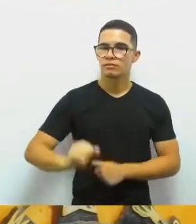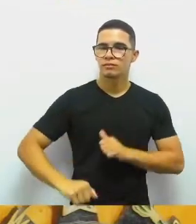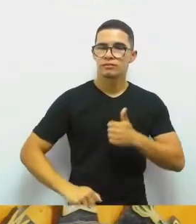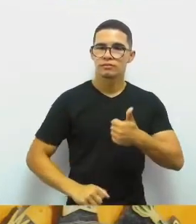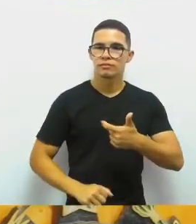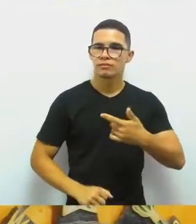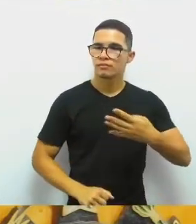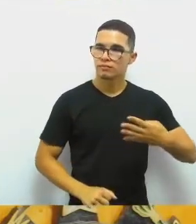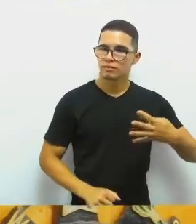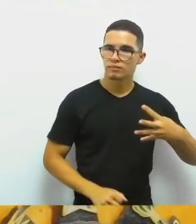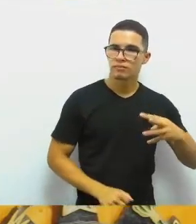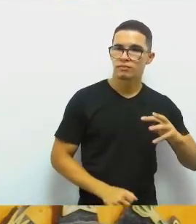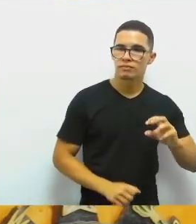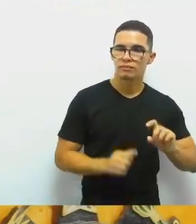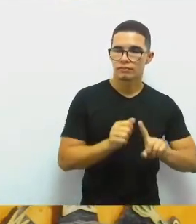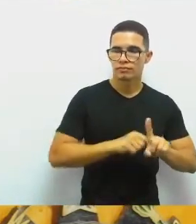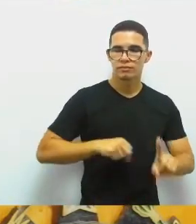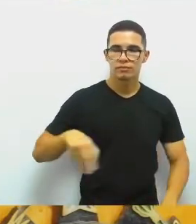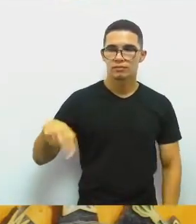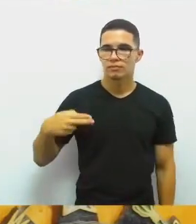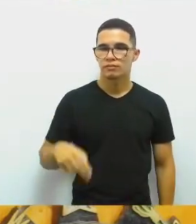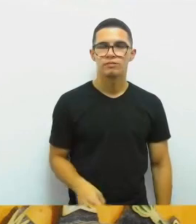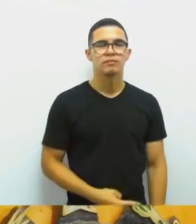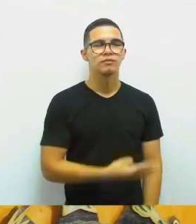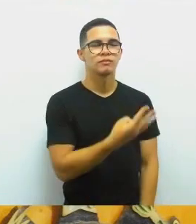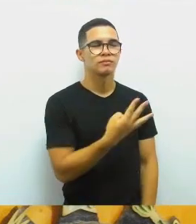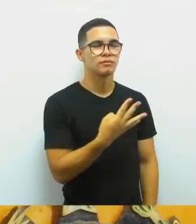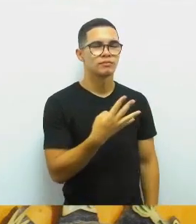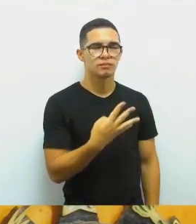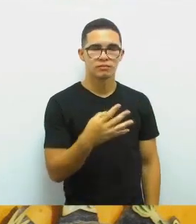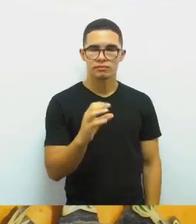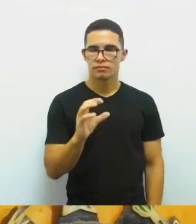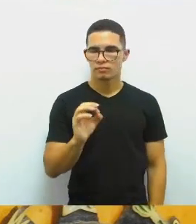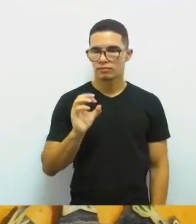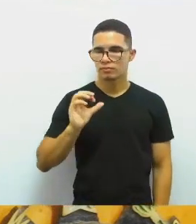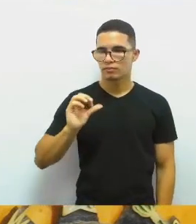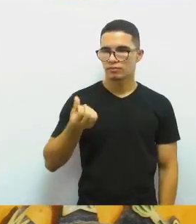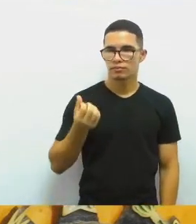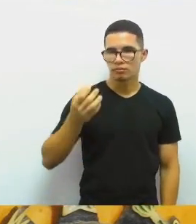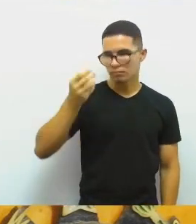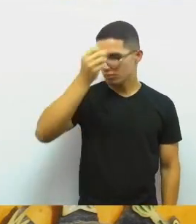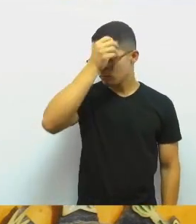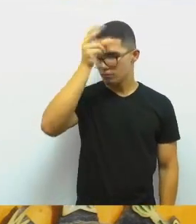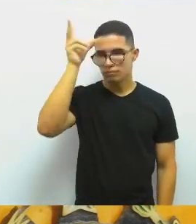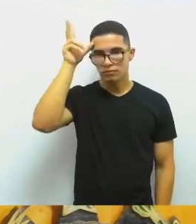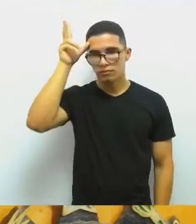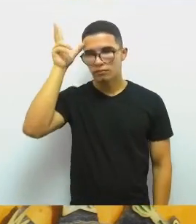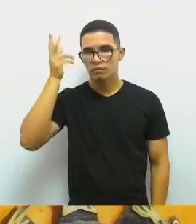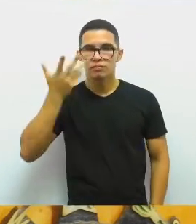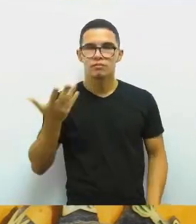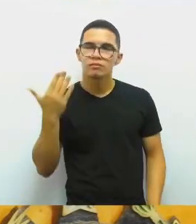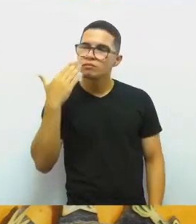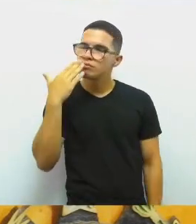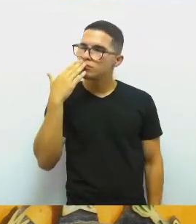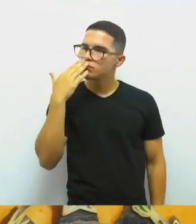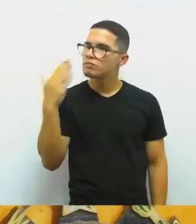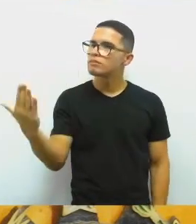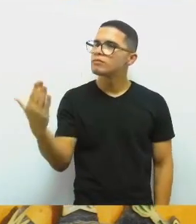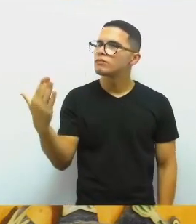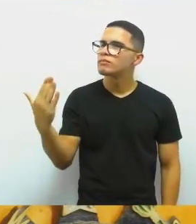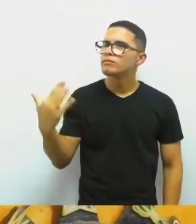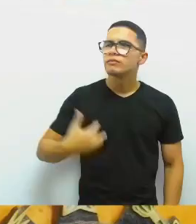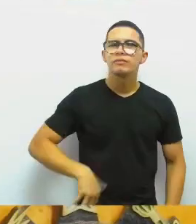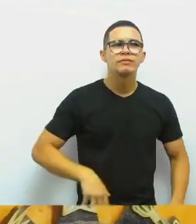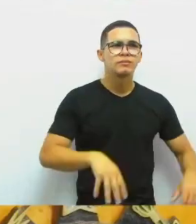14 de novembro de 2024. Indicação 3409, indicando ao prefeito municipal a aquisição de